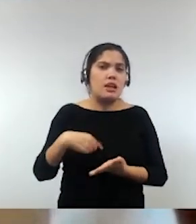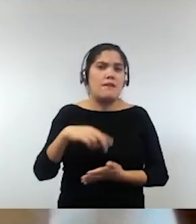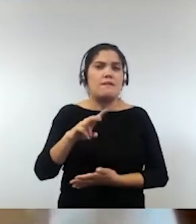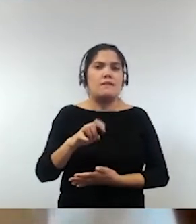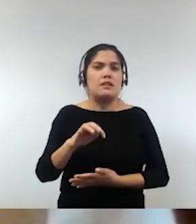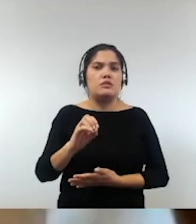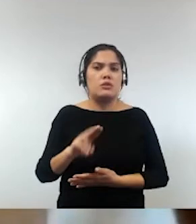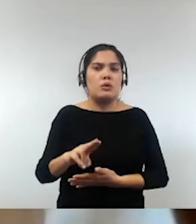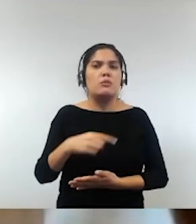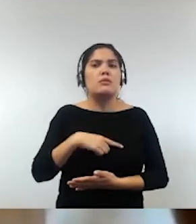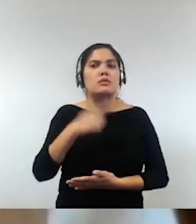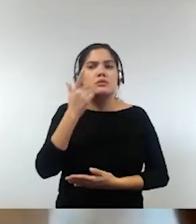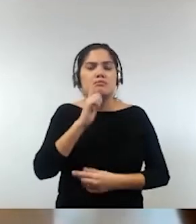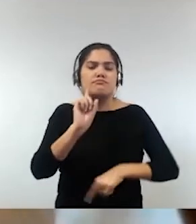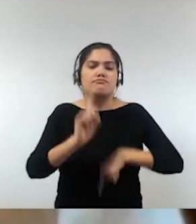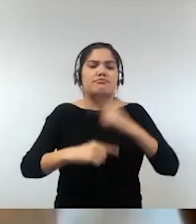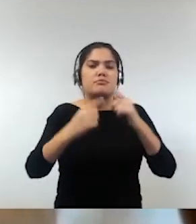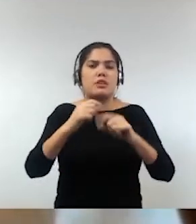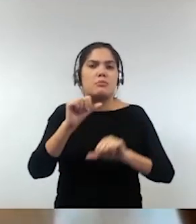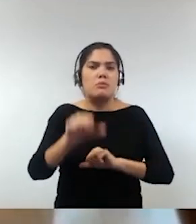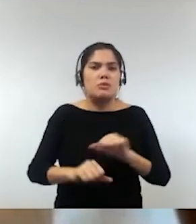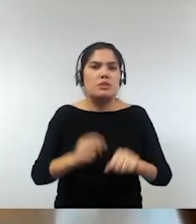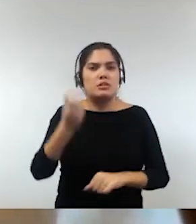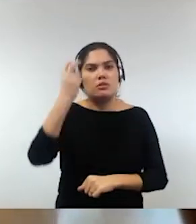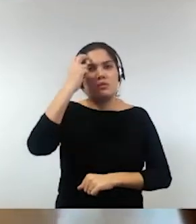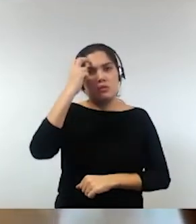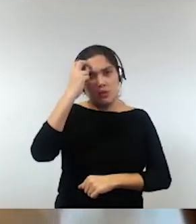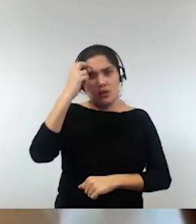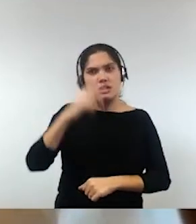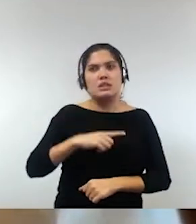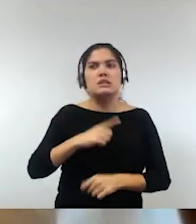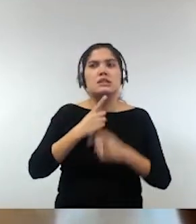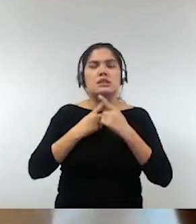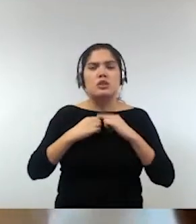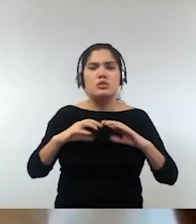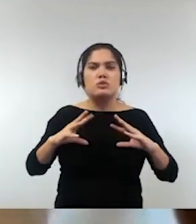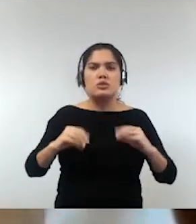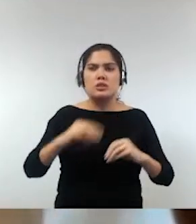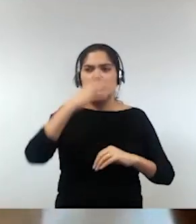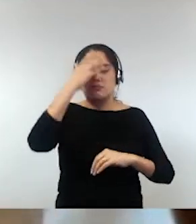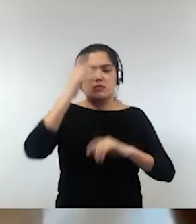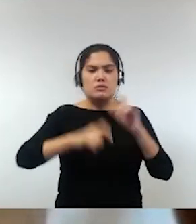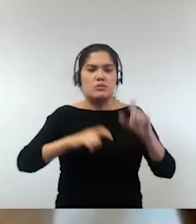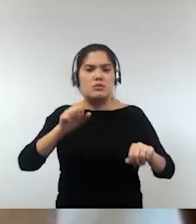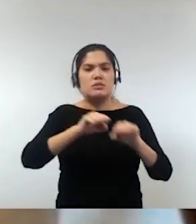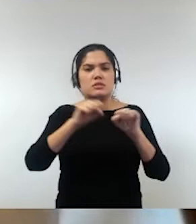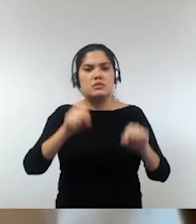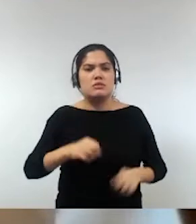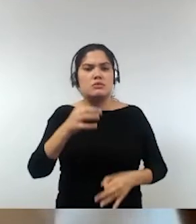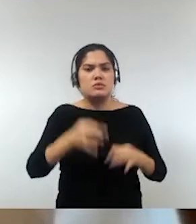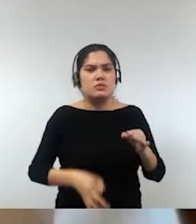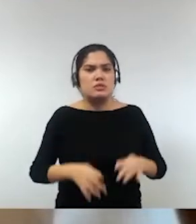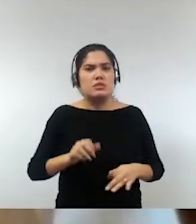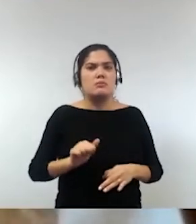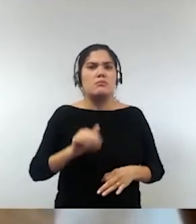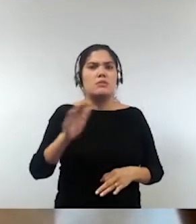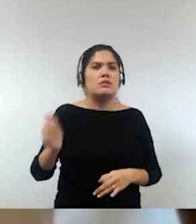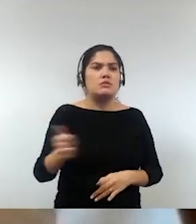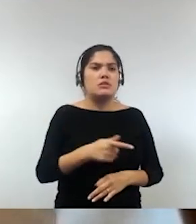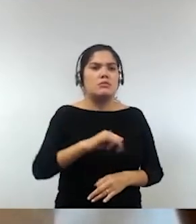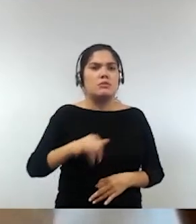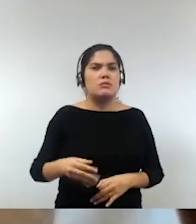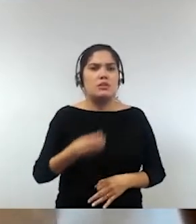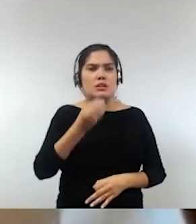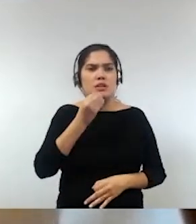uma potencial mudança cultural que é muito ansiada por todos os operadores do sistema de justiça. Muito mais do que uma oportunidade,